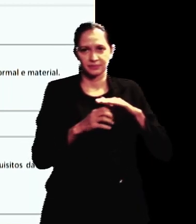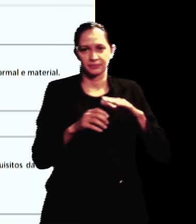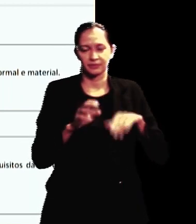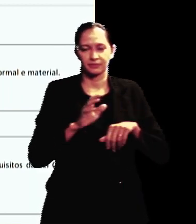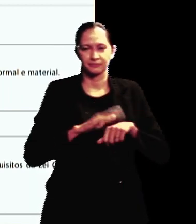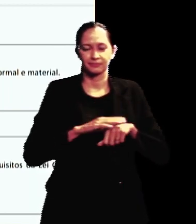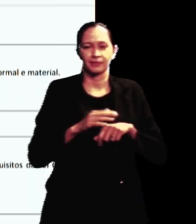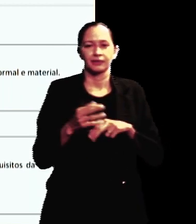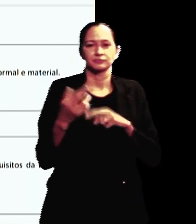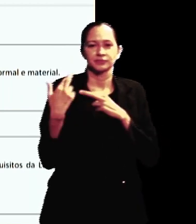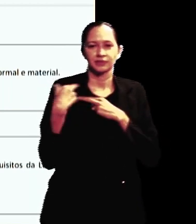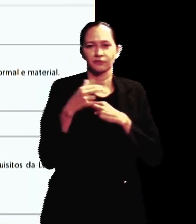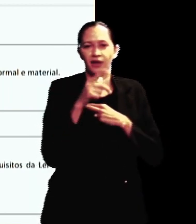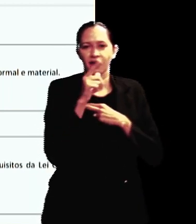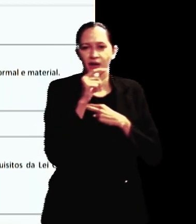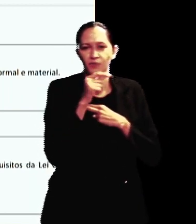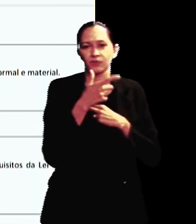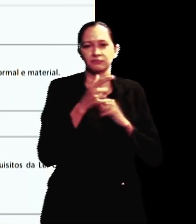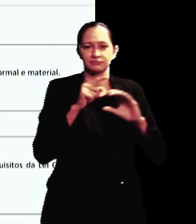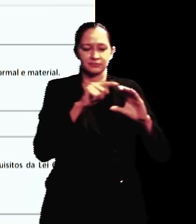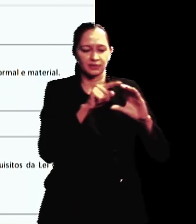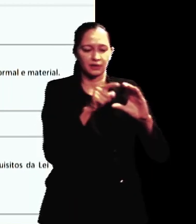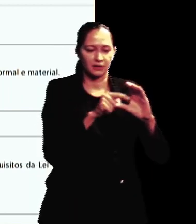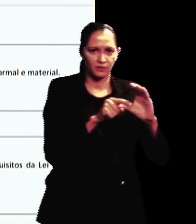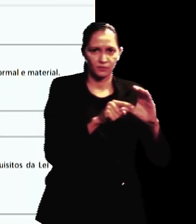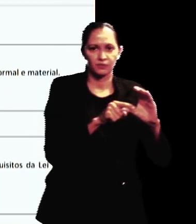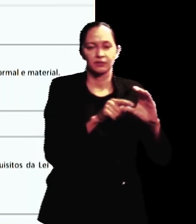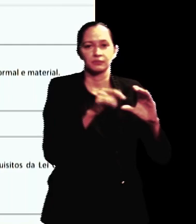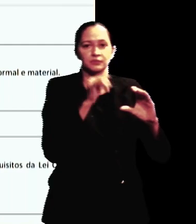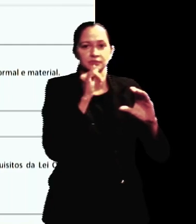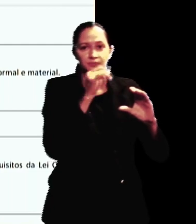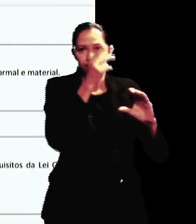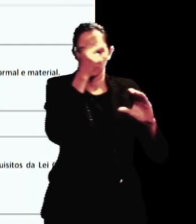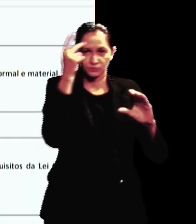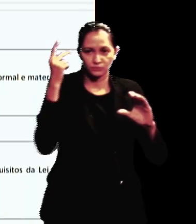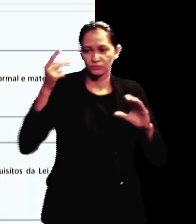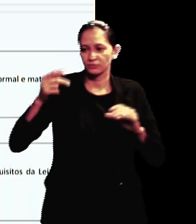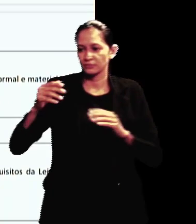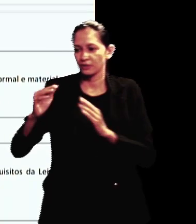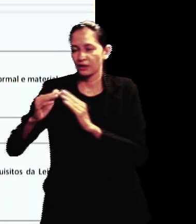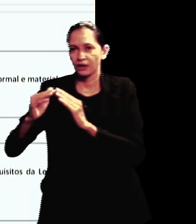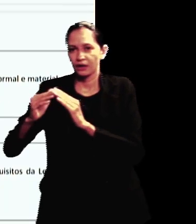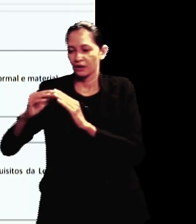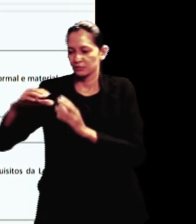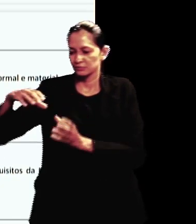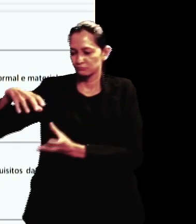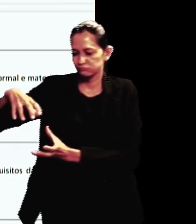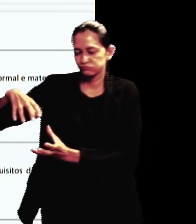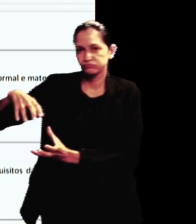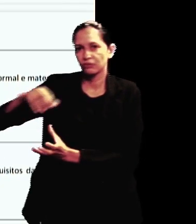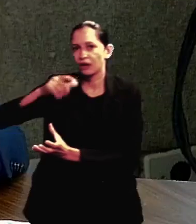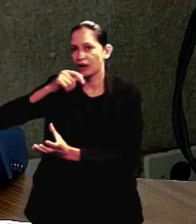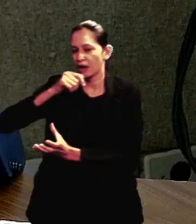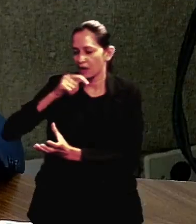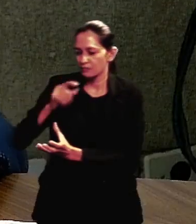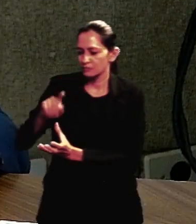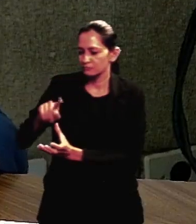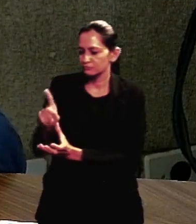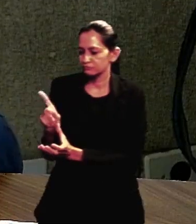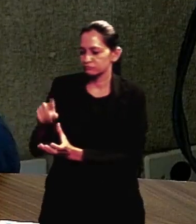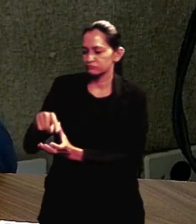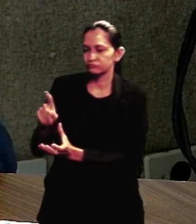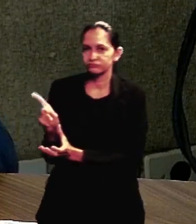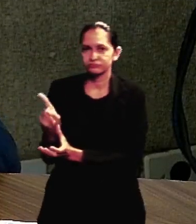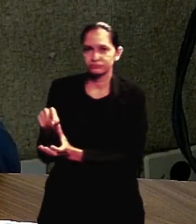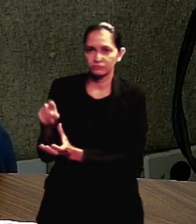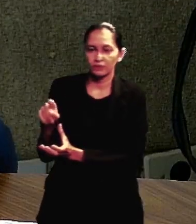para hidrômetros a imóveis do município de Goiânia. Projeto, presidente, com vistas ao vereador Bruno Diniz.